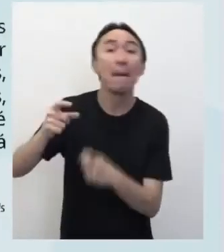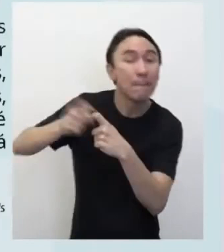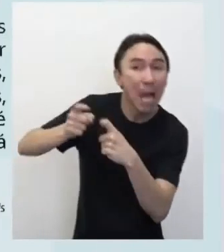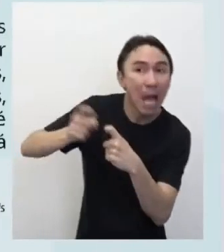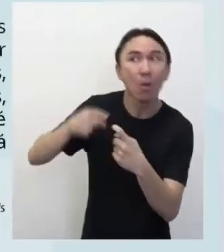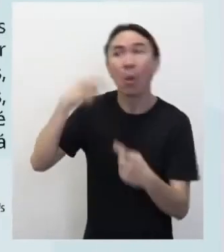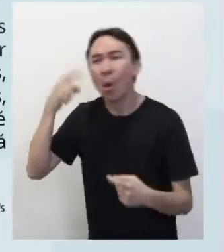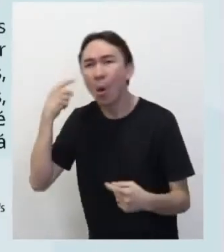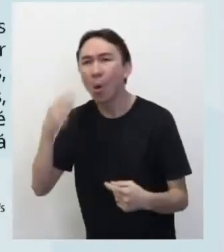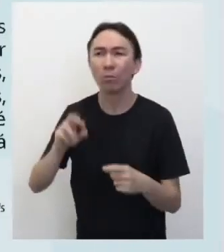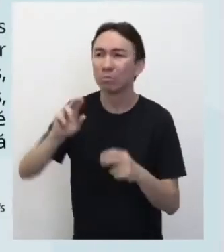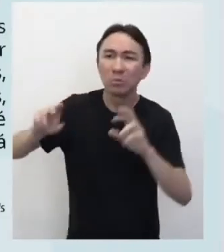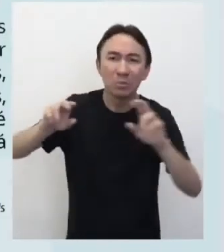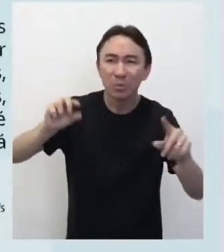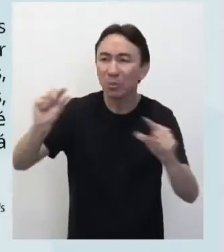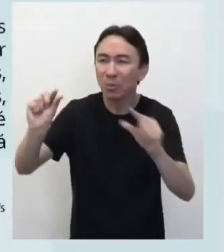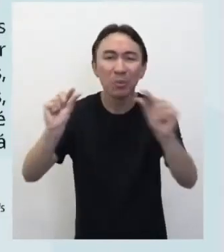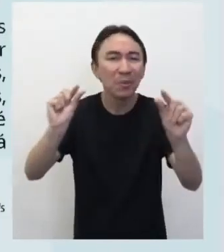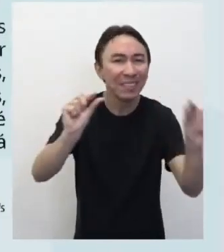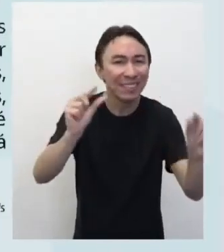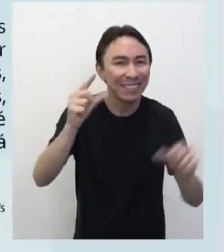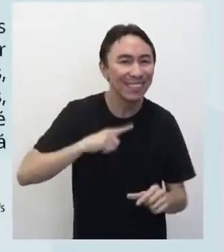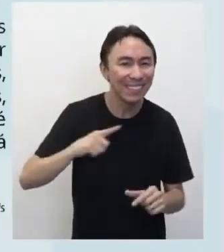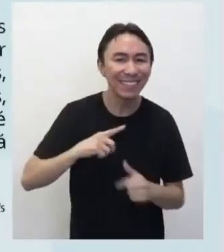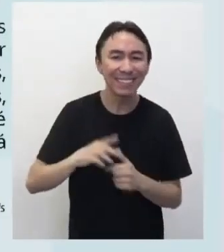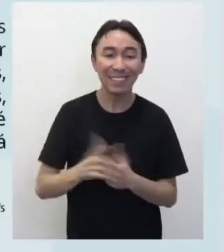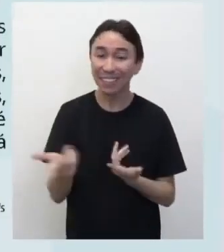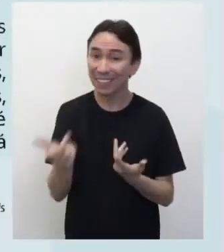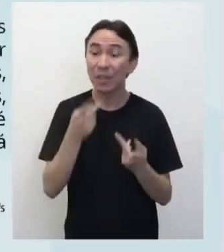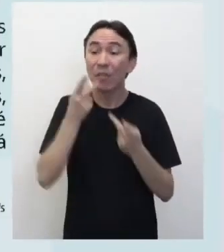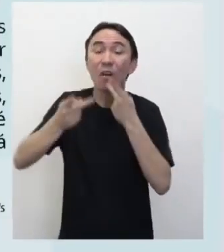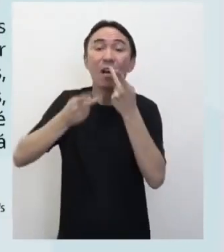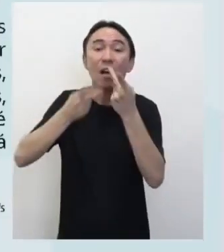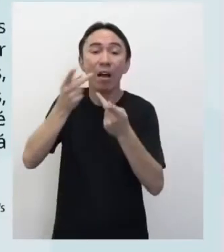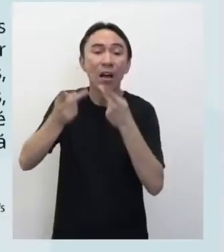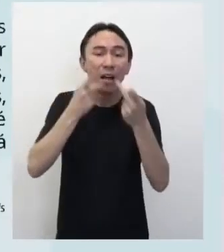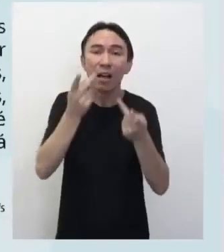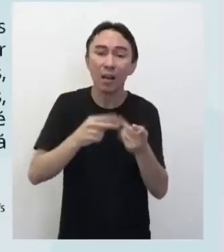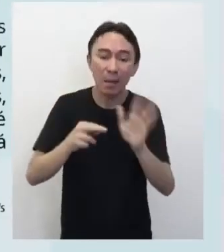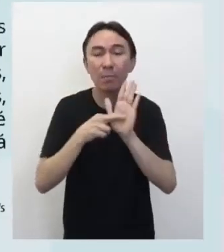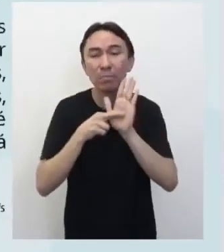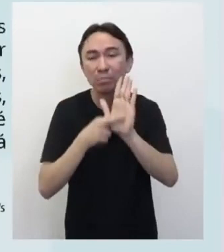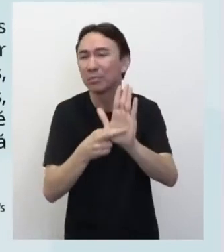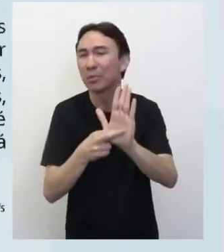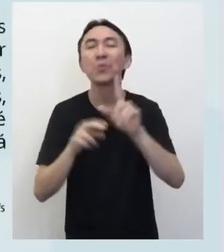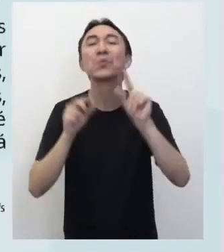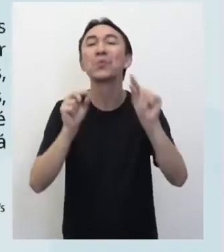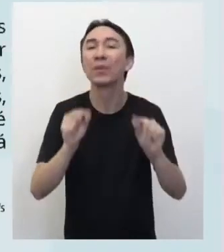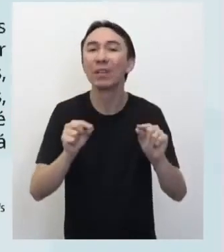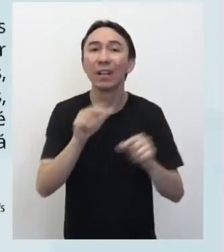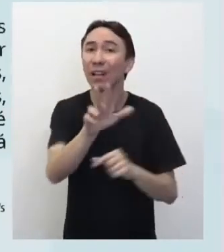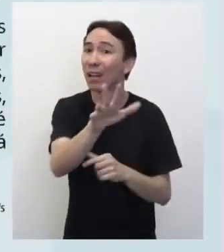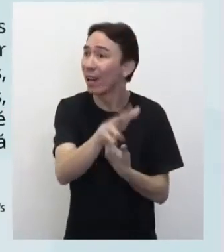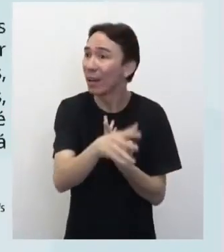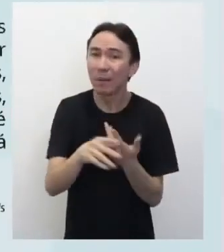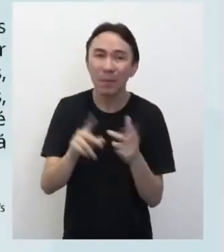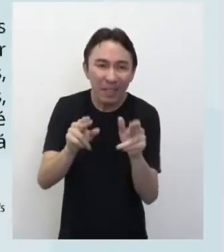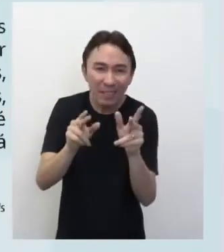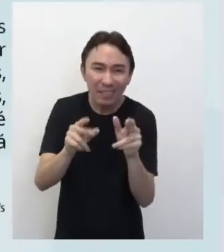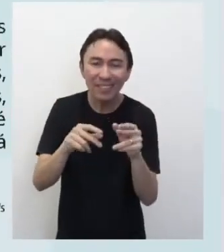e por aí vai. Falácias como essas representam uma acepção quase romantizada da noção de